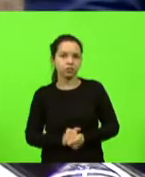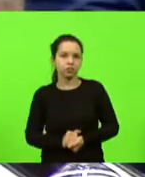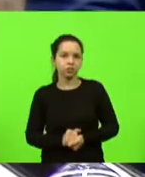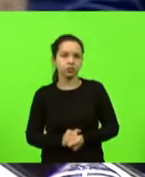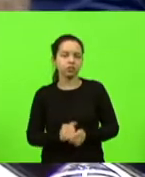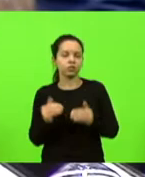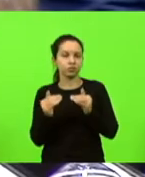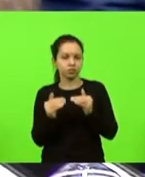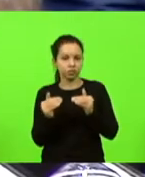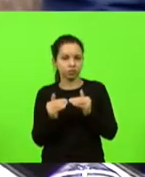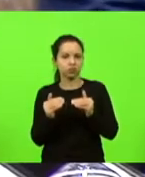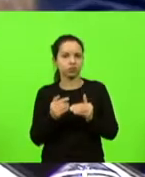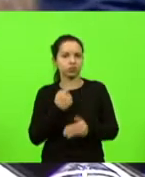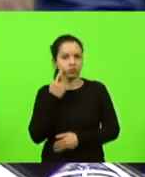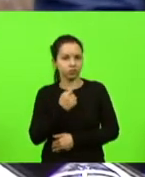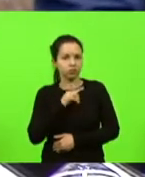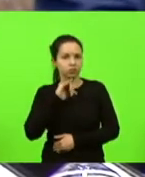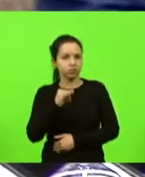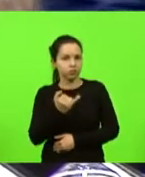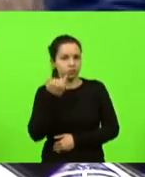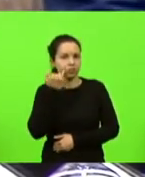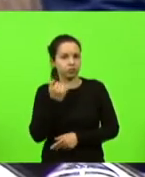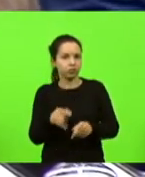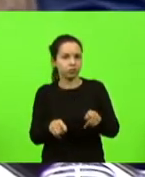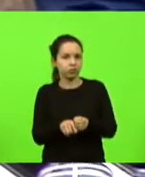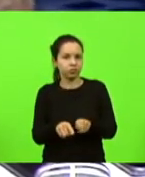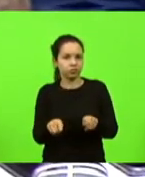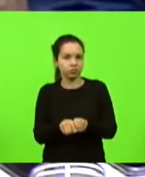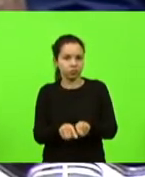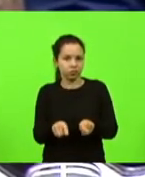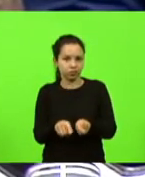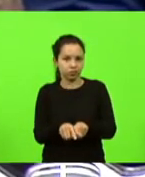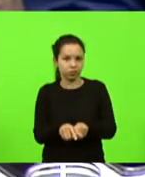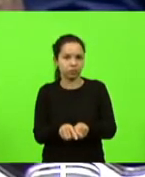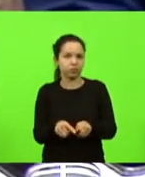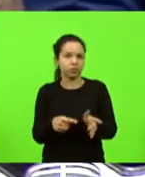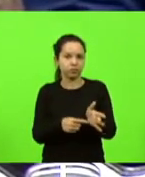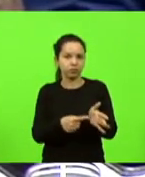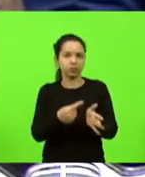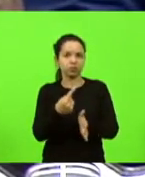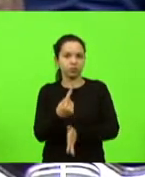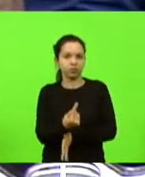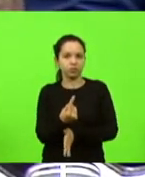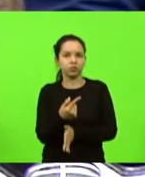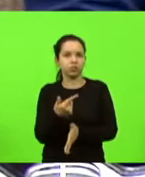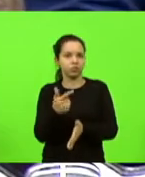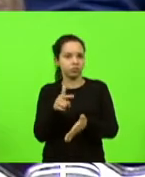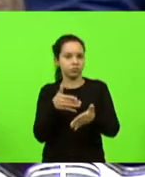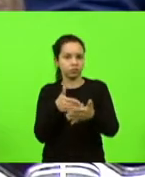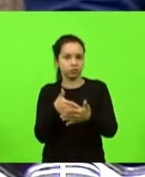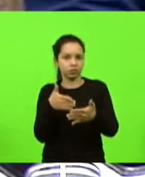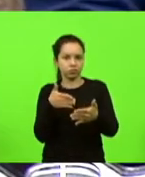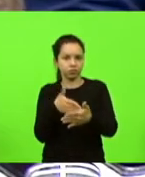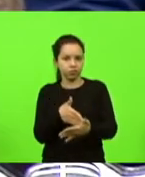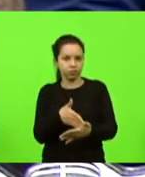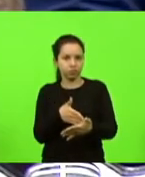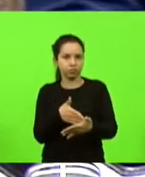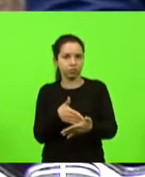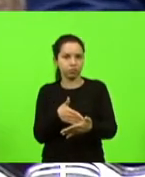concordar com o deputado Gessé Lopes. Primeiro porque, que pese, não tem esse limite para